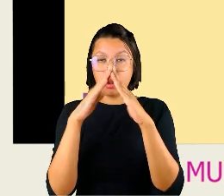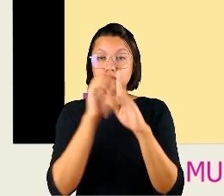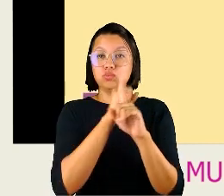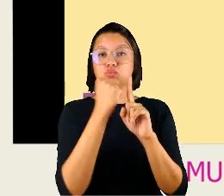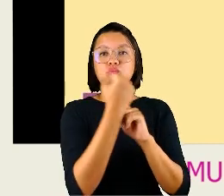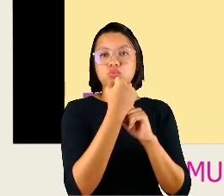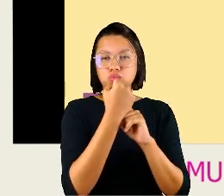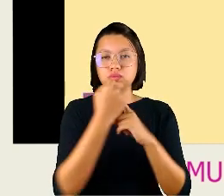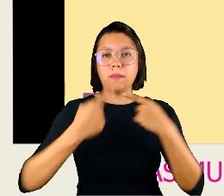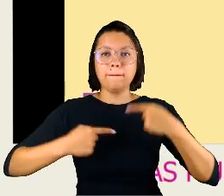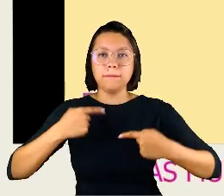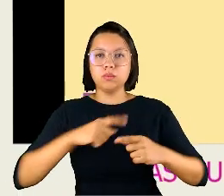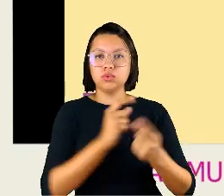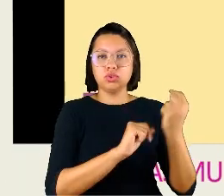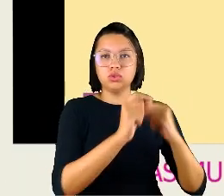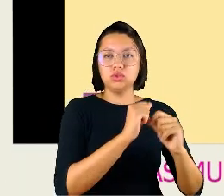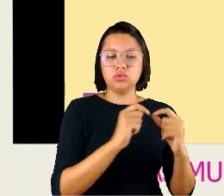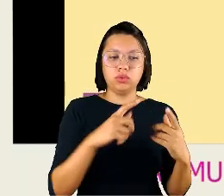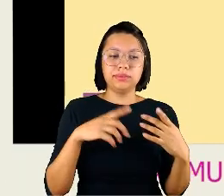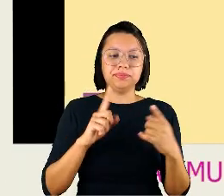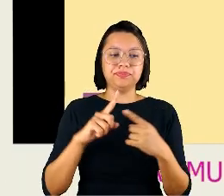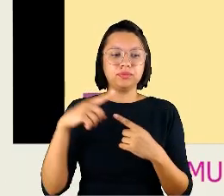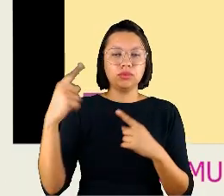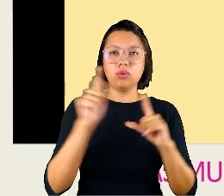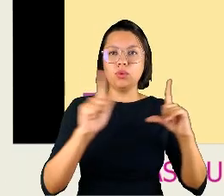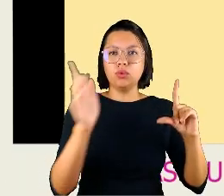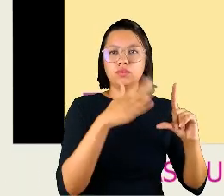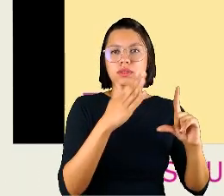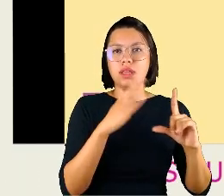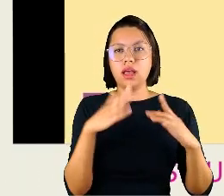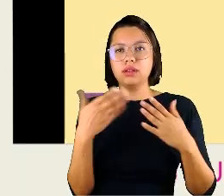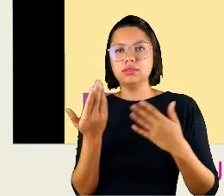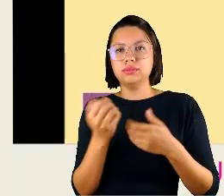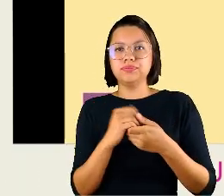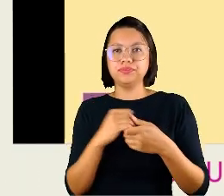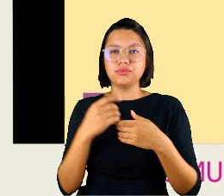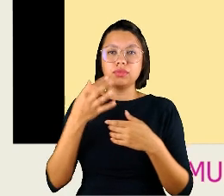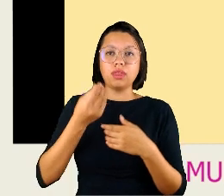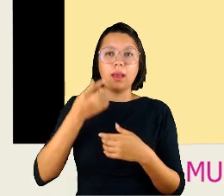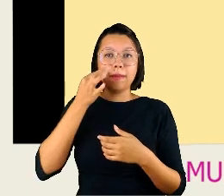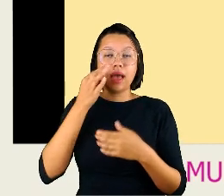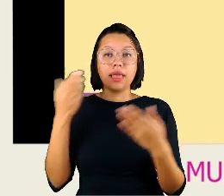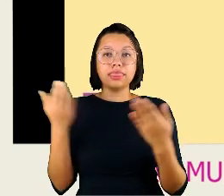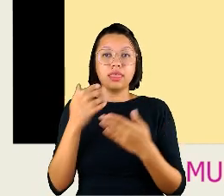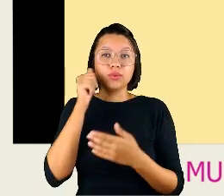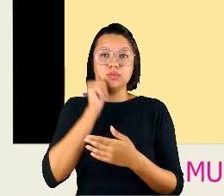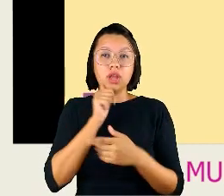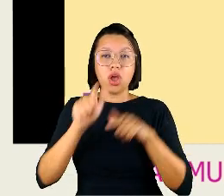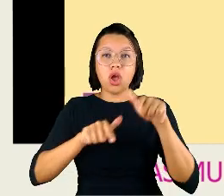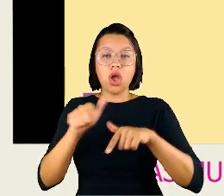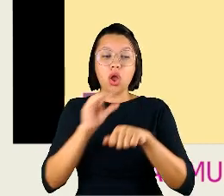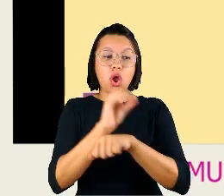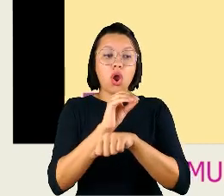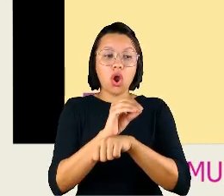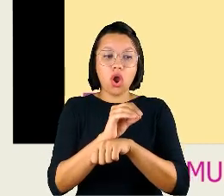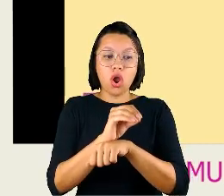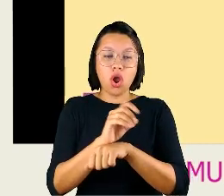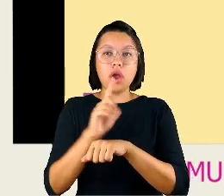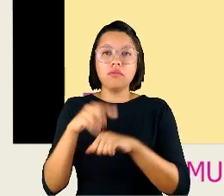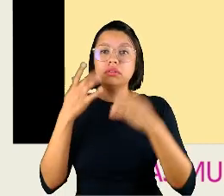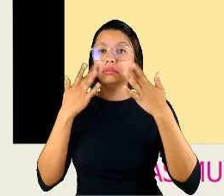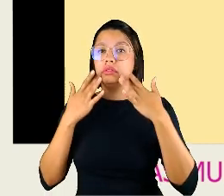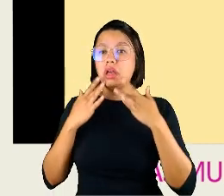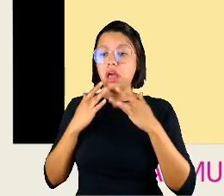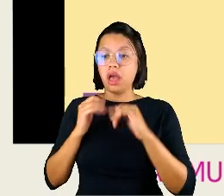e político-econômica. E aí, seguindo para o próximo slide, então, a presença dessas mulheres no trabalho de cuidado, ela foi muito naturalizada